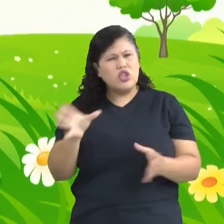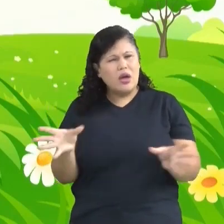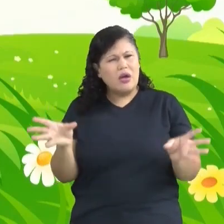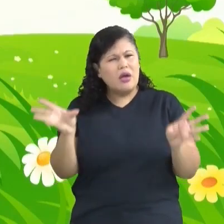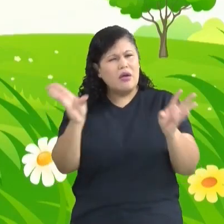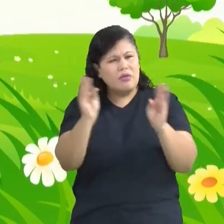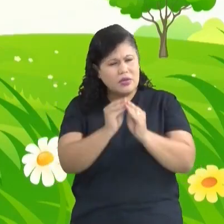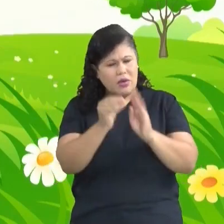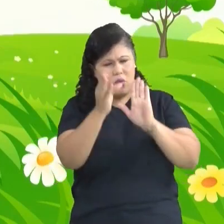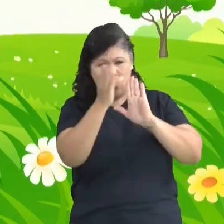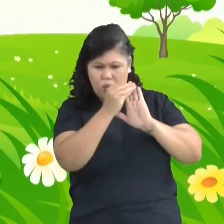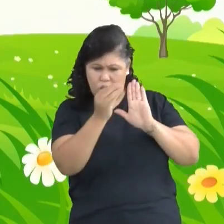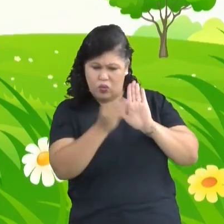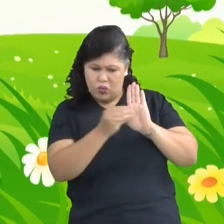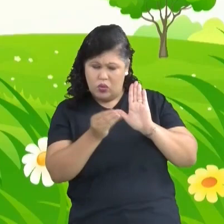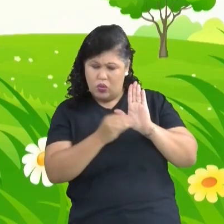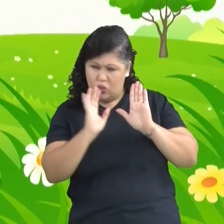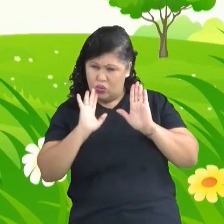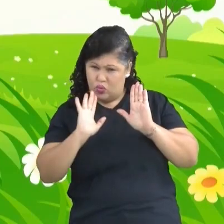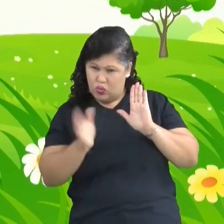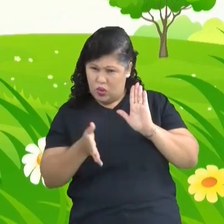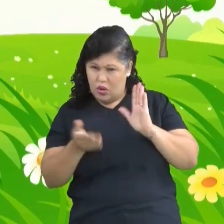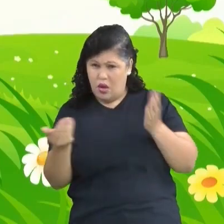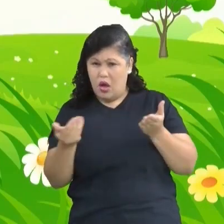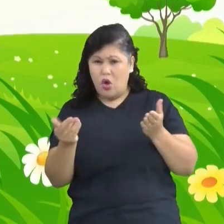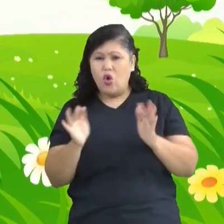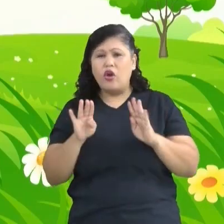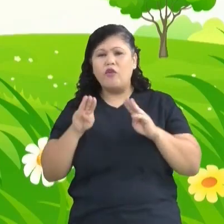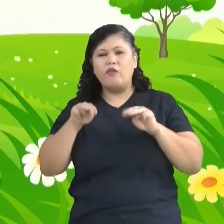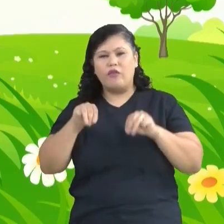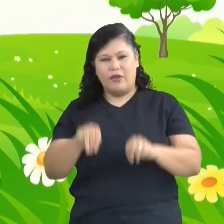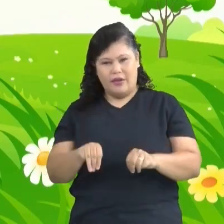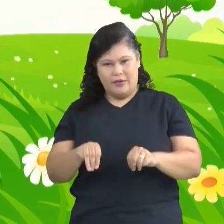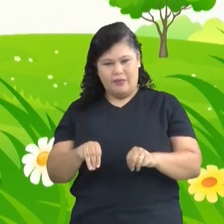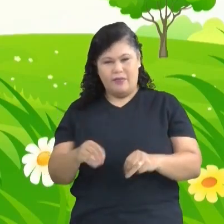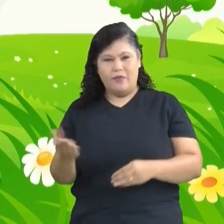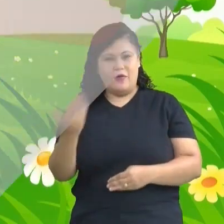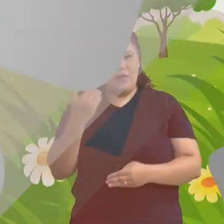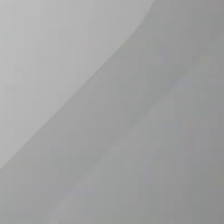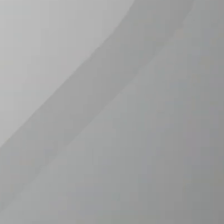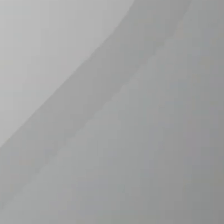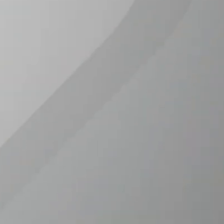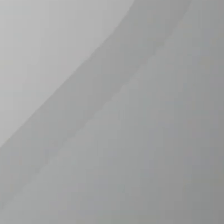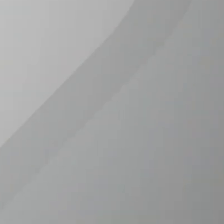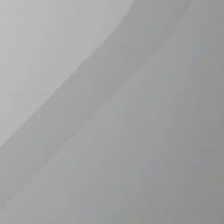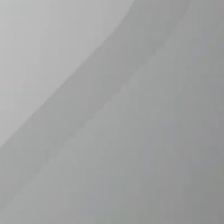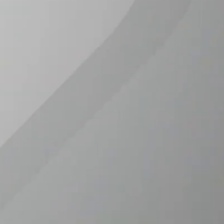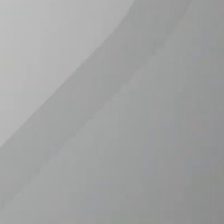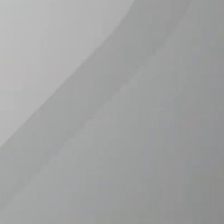nossos conteúdos de hoje, vamos lá para as nossas considerações finais? Vamos lá?